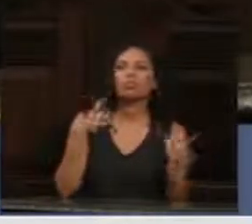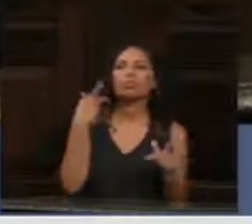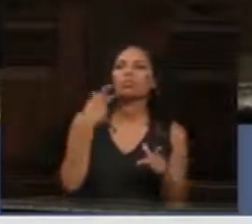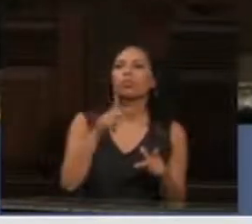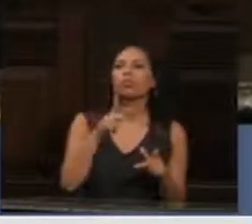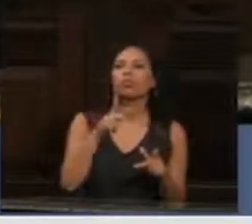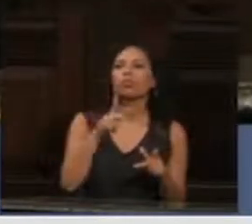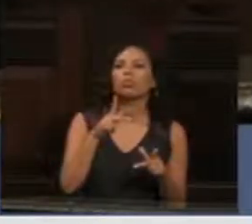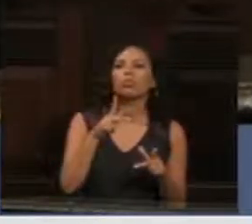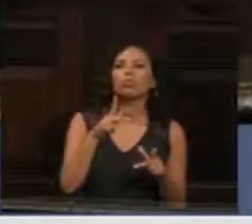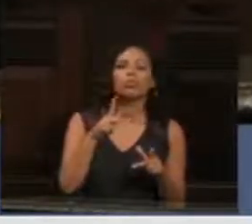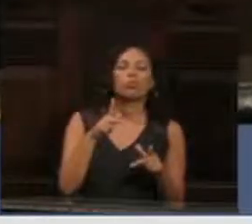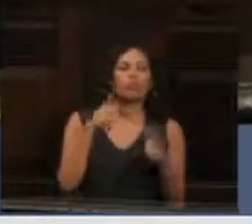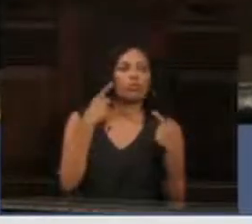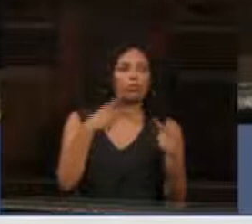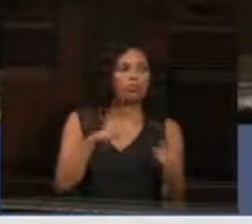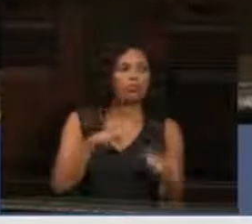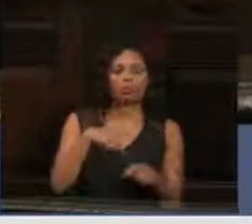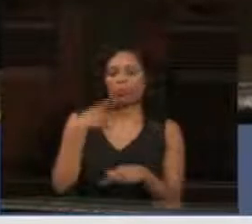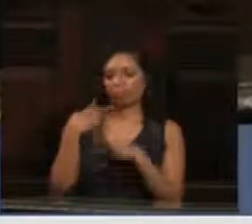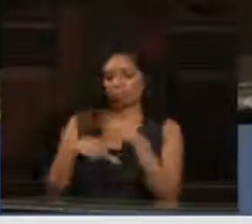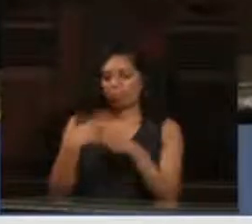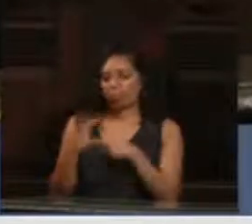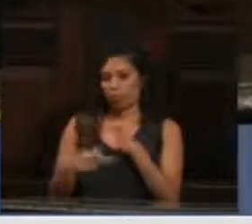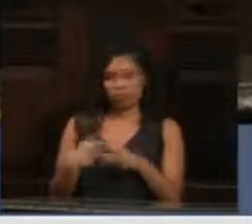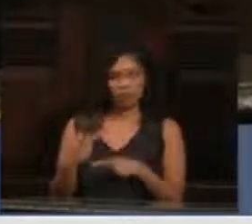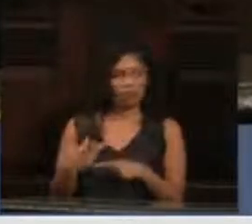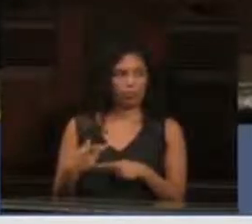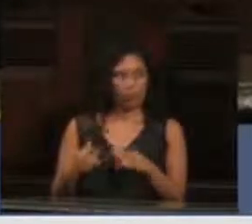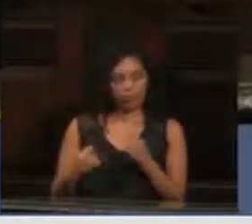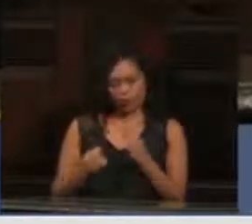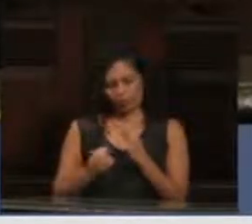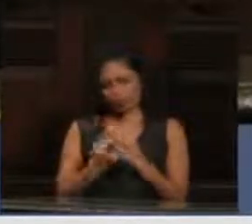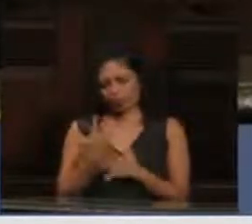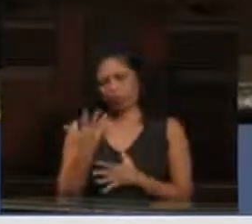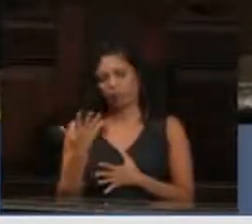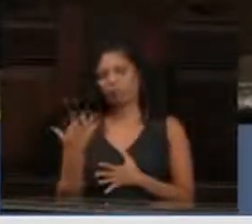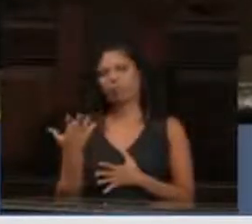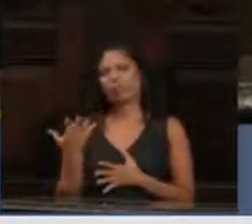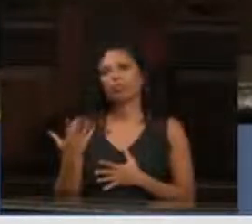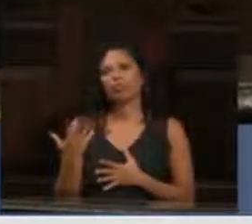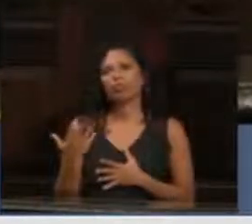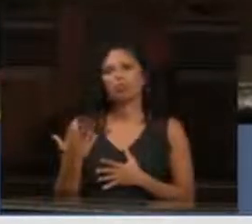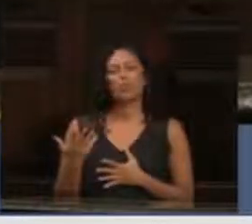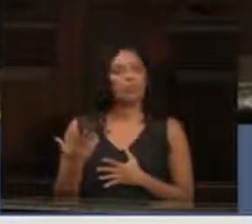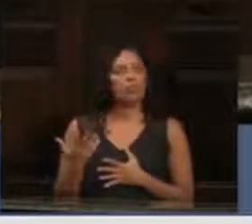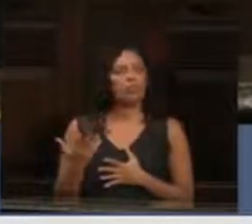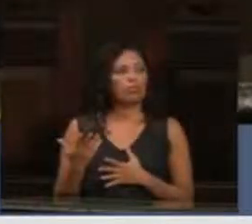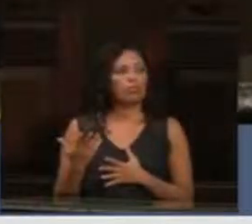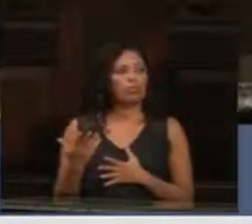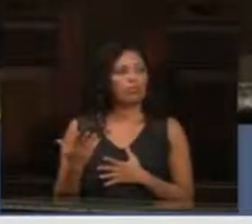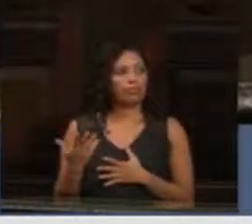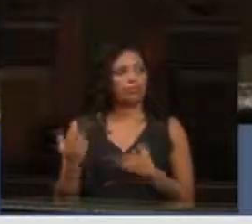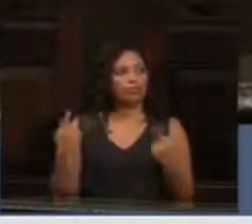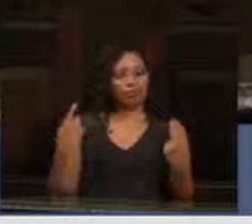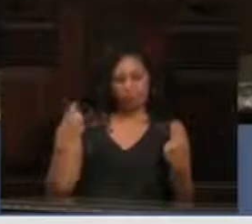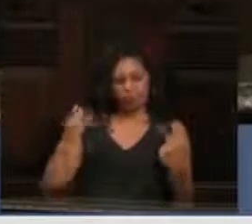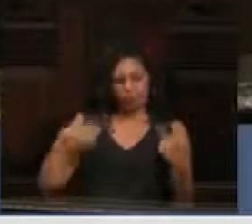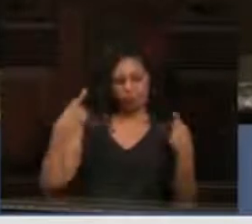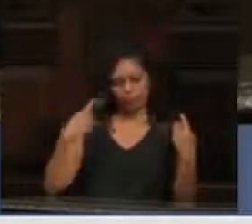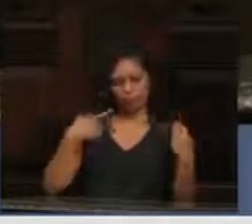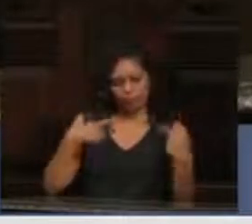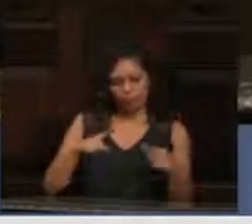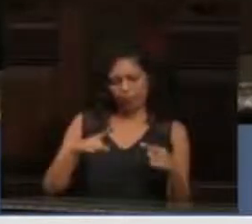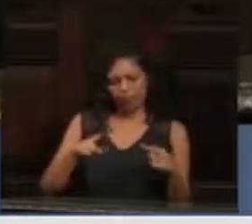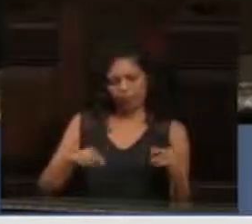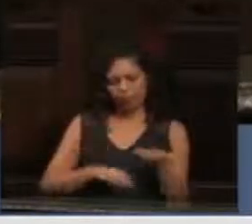Paes, afirmou em inúmeras oportunidades que era contrário